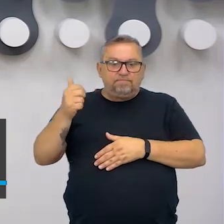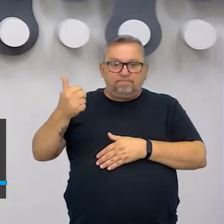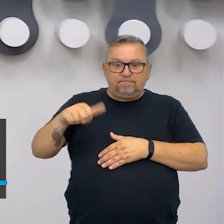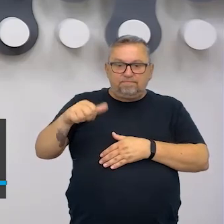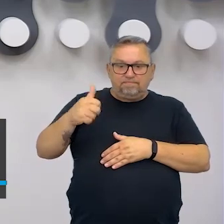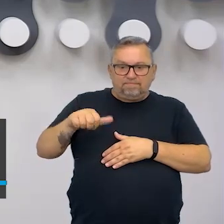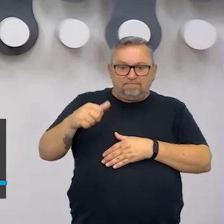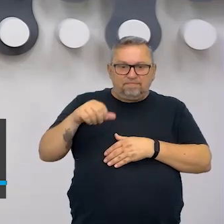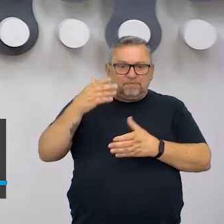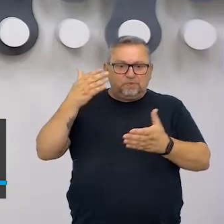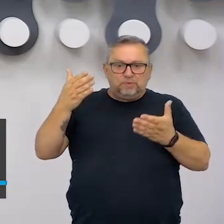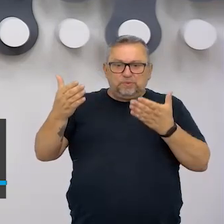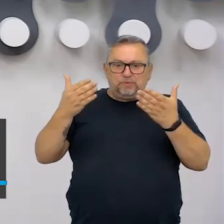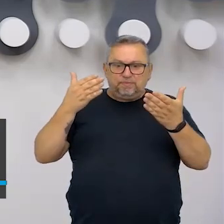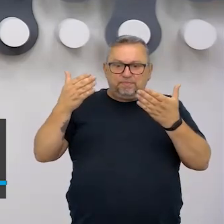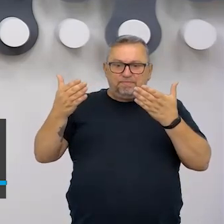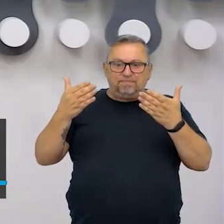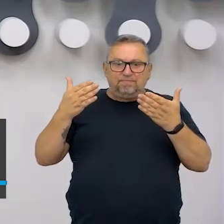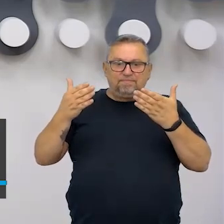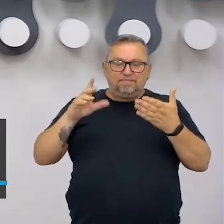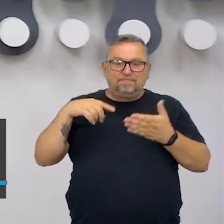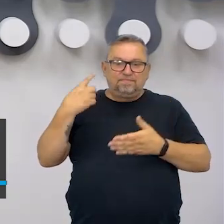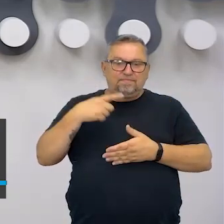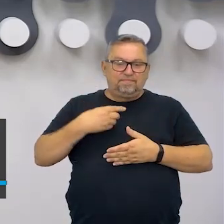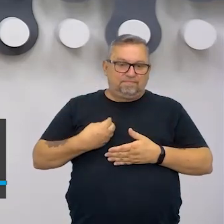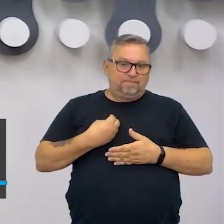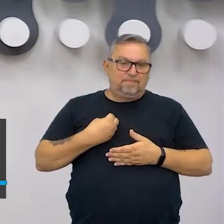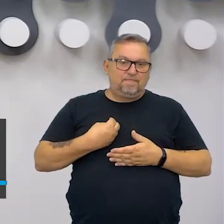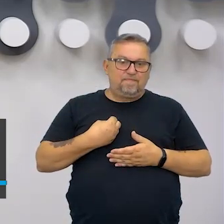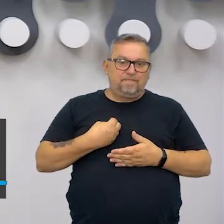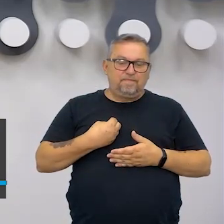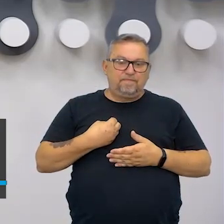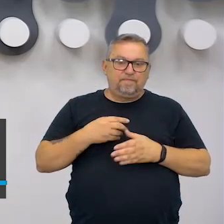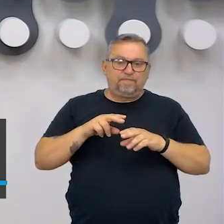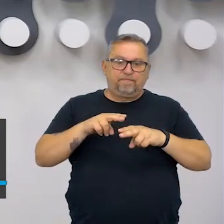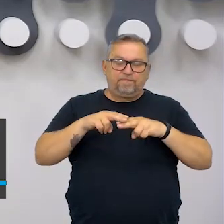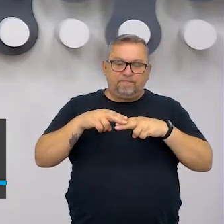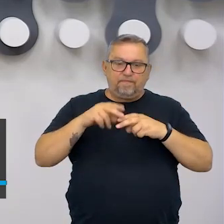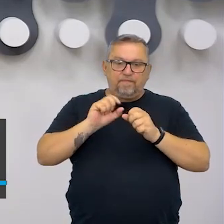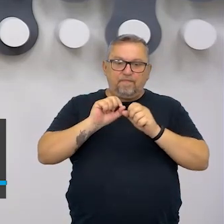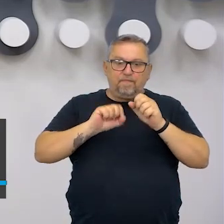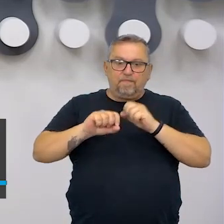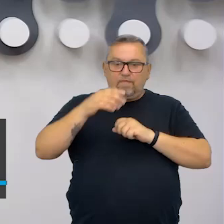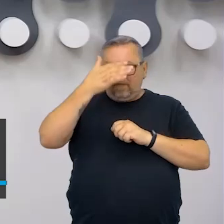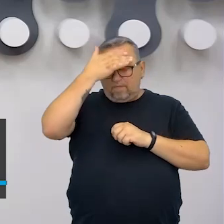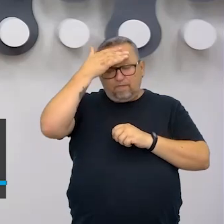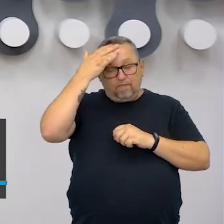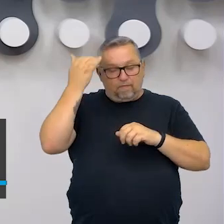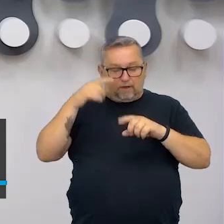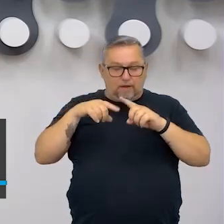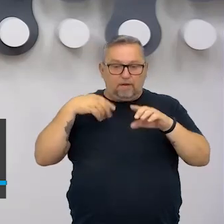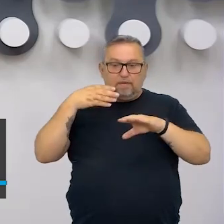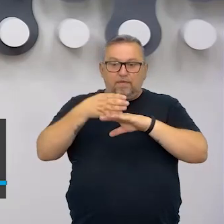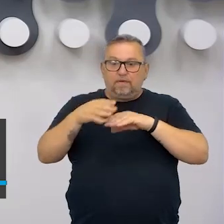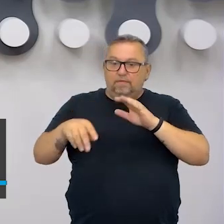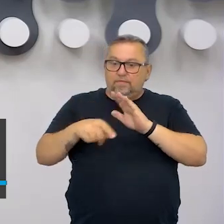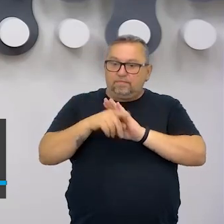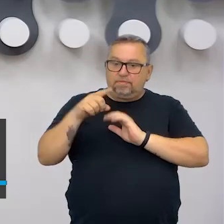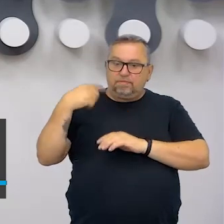em alcançar essas profundezas do nosso ser, né? Então é por isso que ele vai mergulhar a fundo nessa